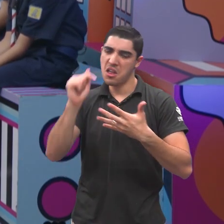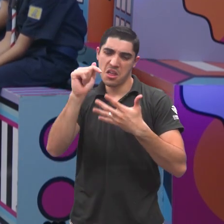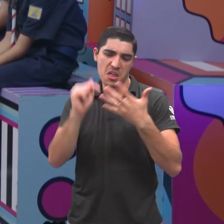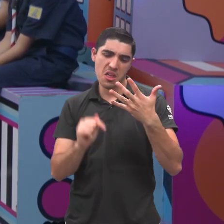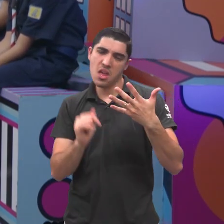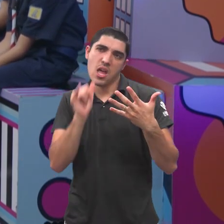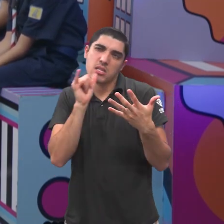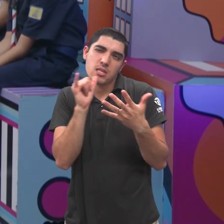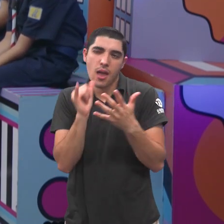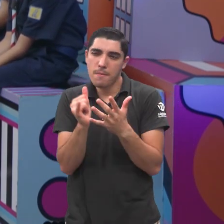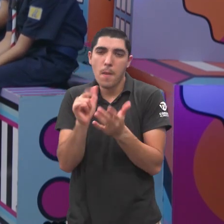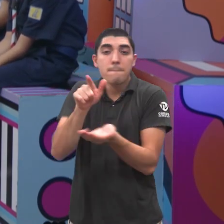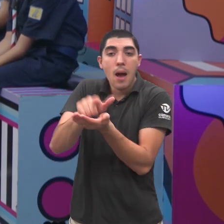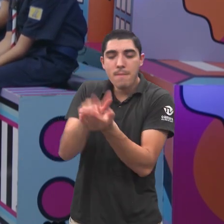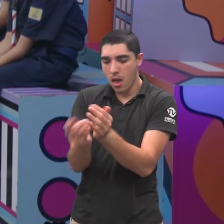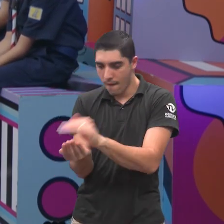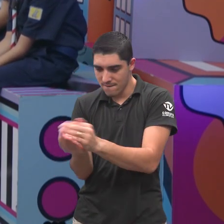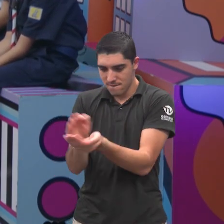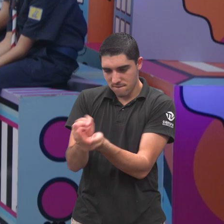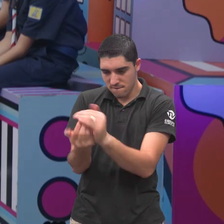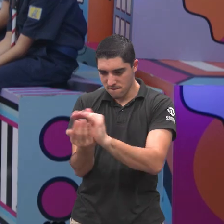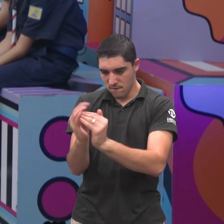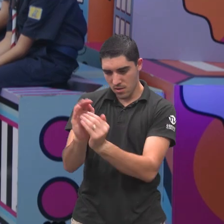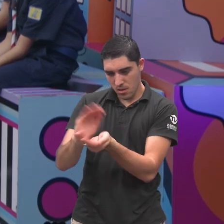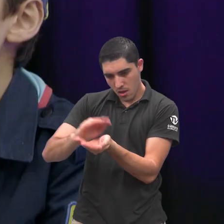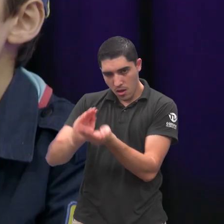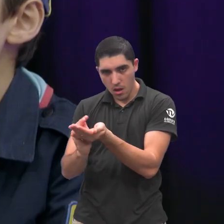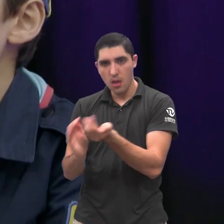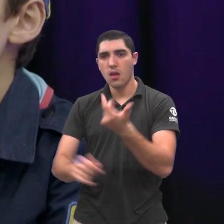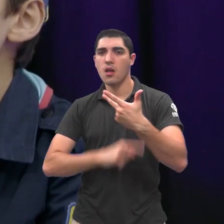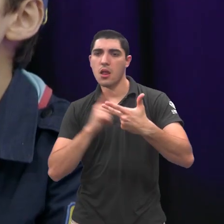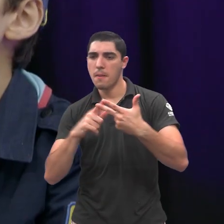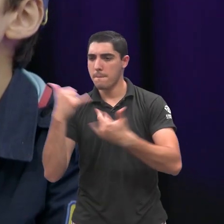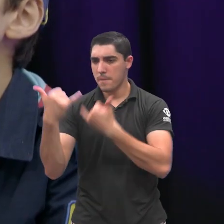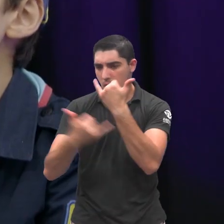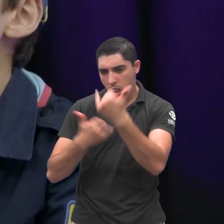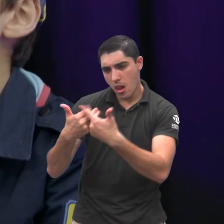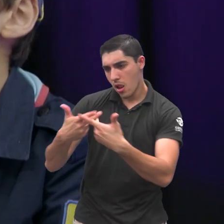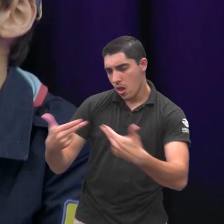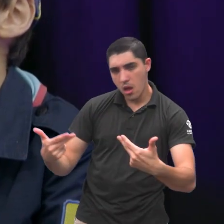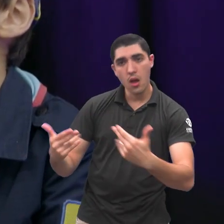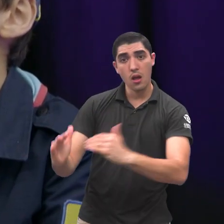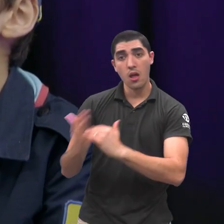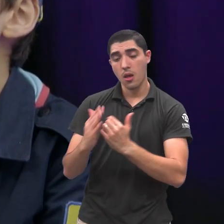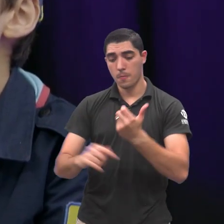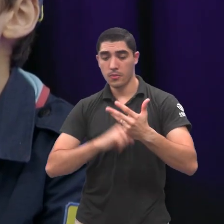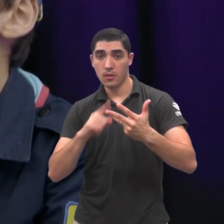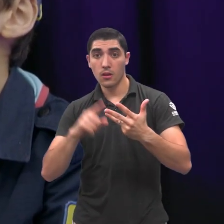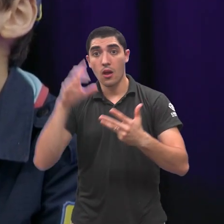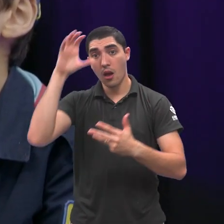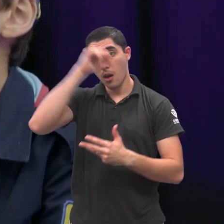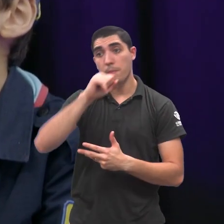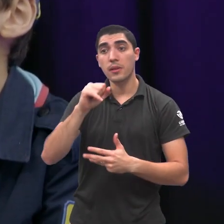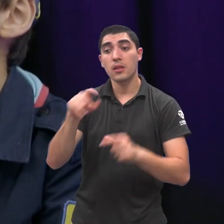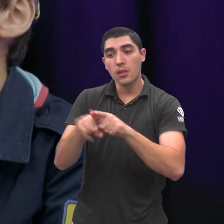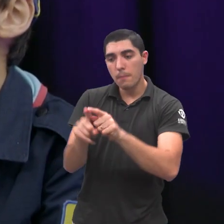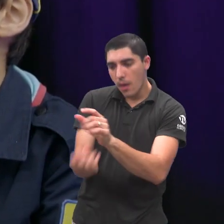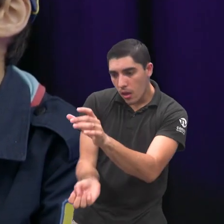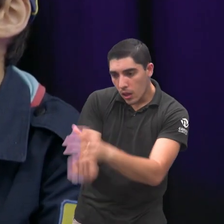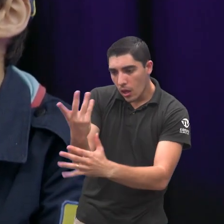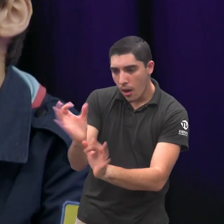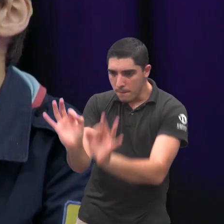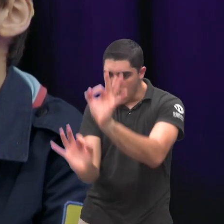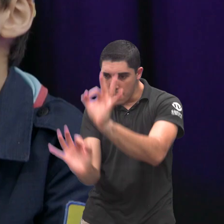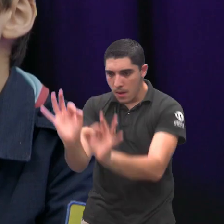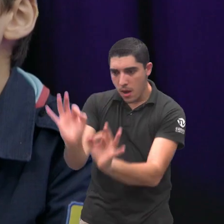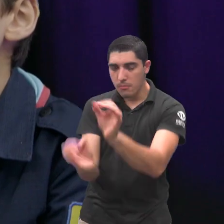tipo fazer origami, ou fazer tipo umas brincadeiras, ou, Isso é bom. ou aprender a montar algumas coisas.